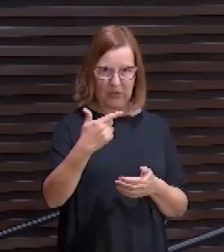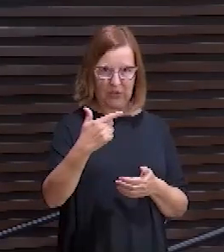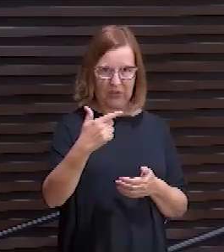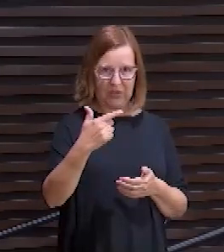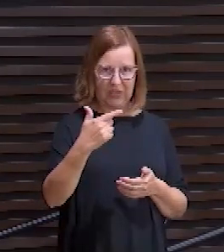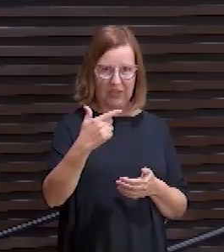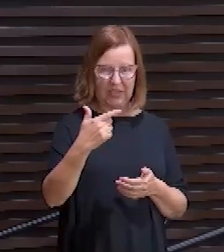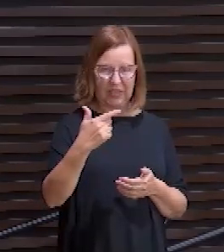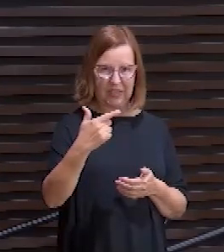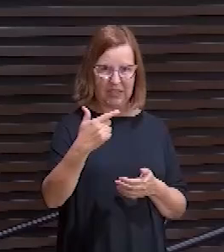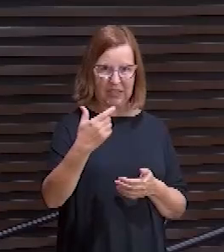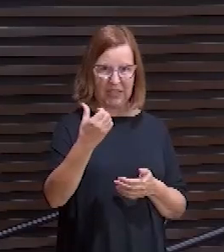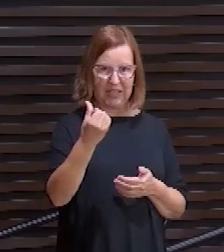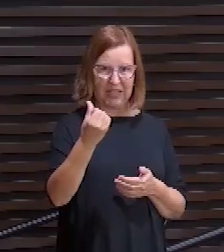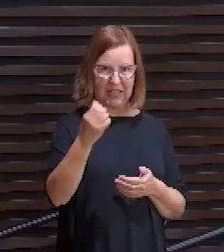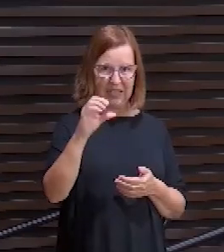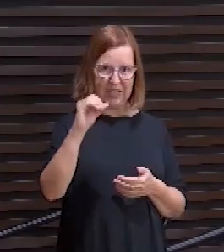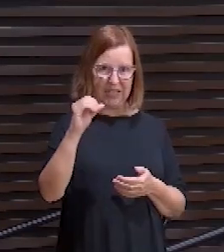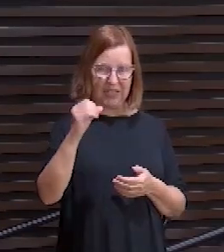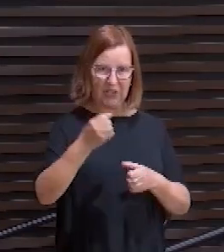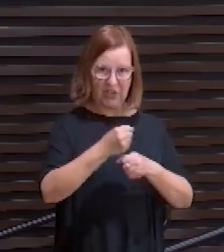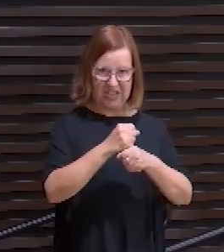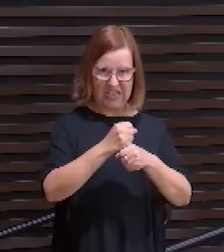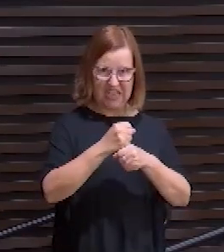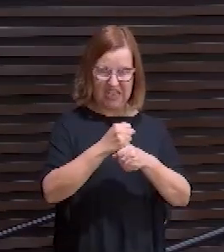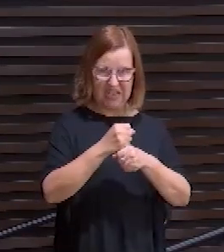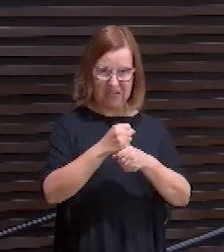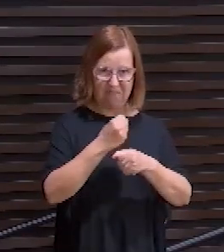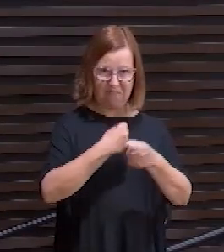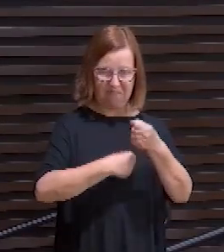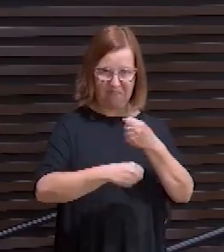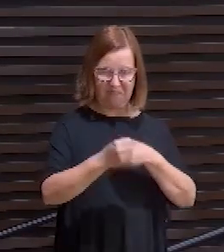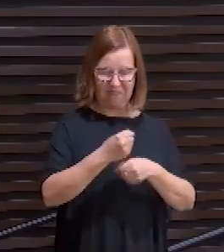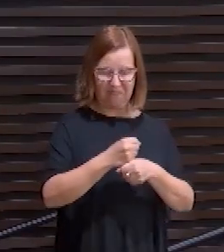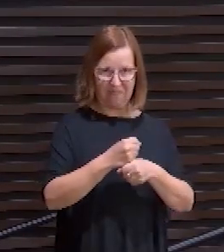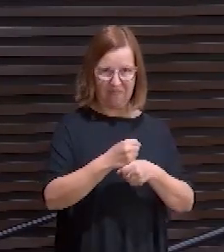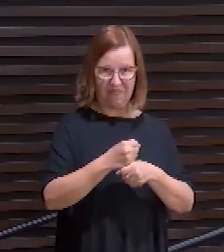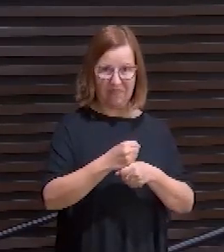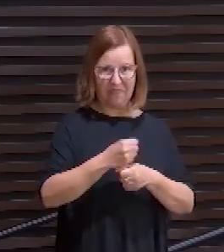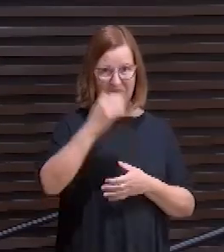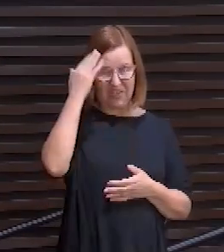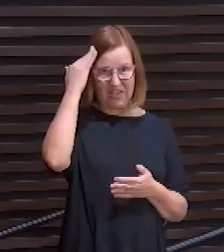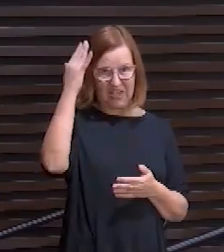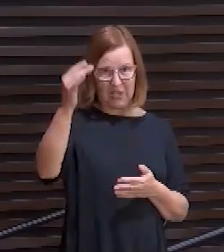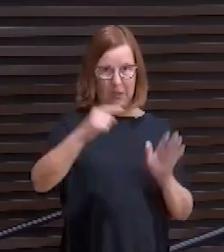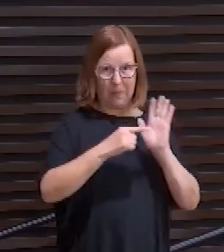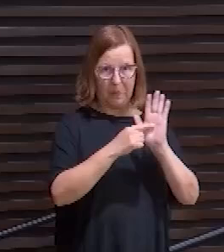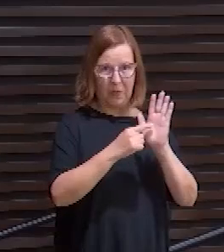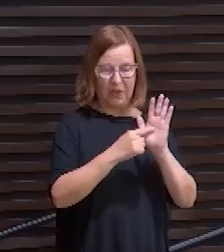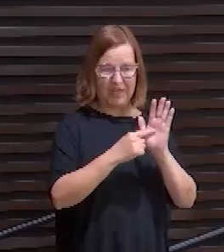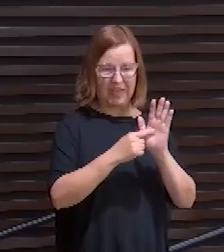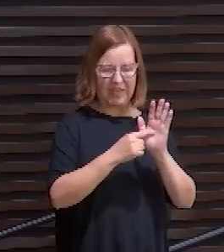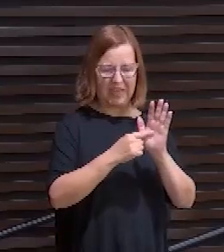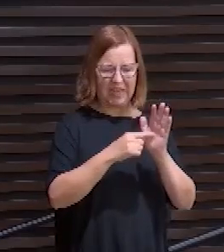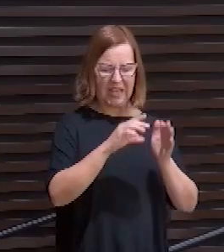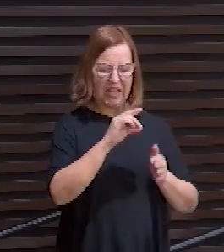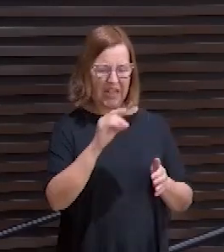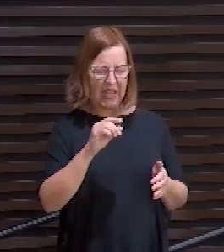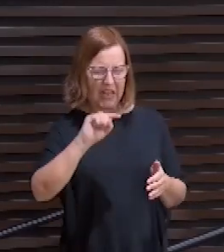2.600 anos. E o correr da história nos mostra que cada vírgula,